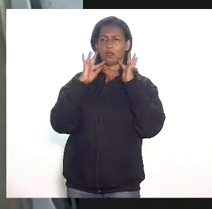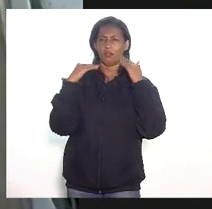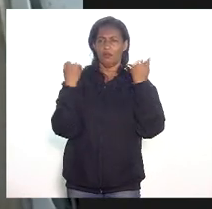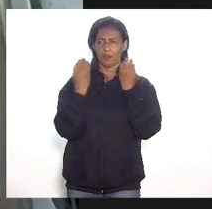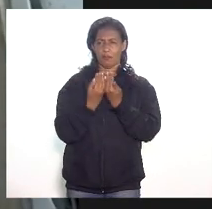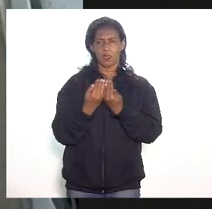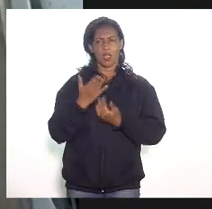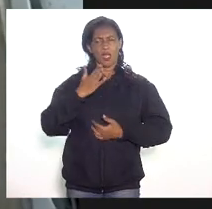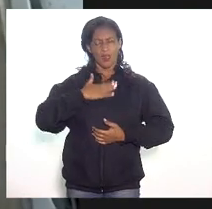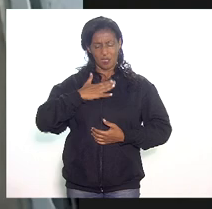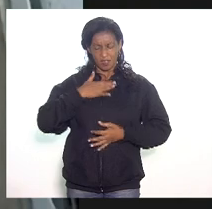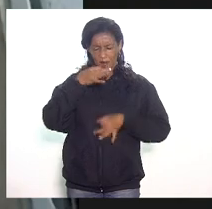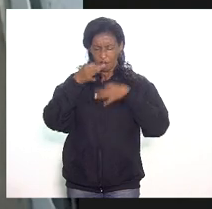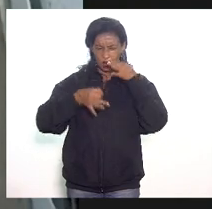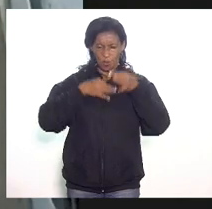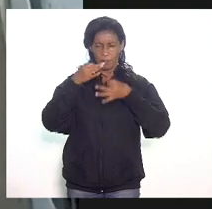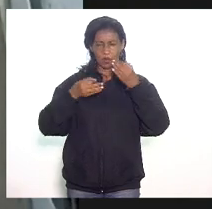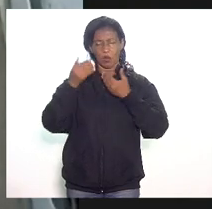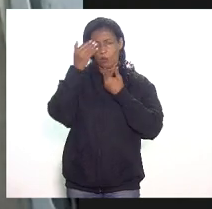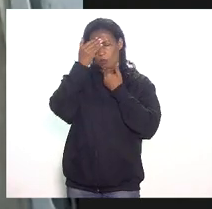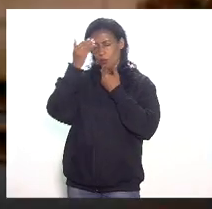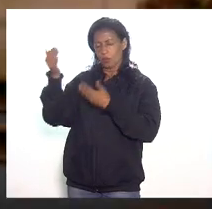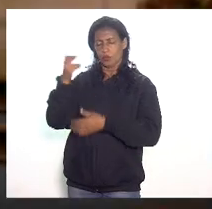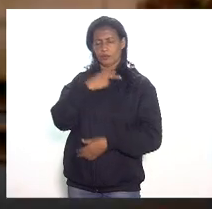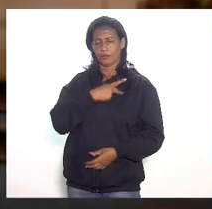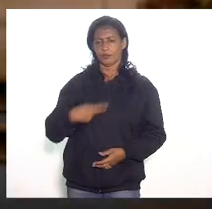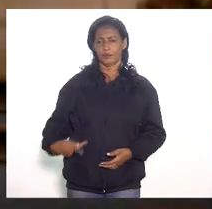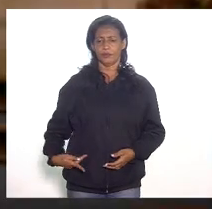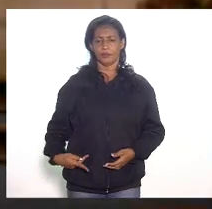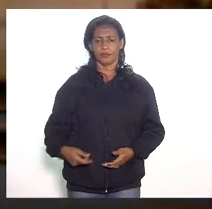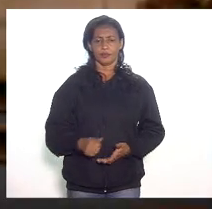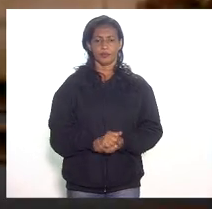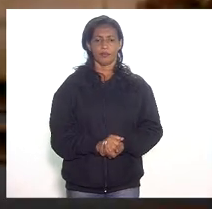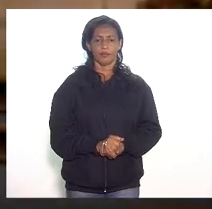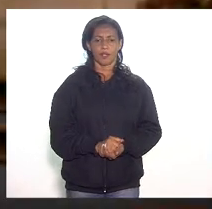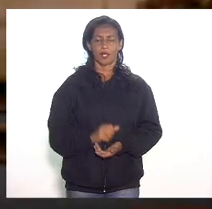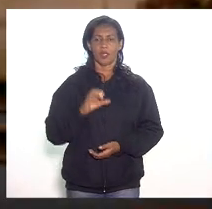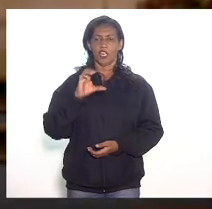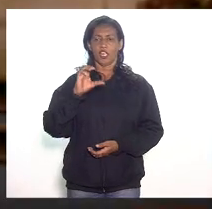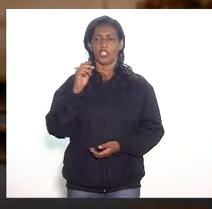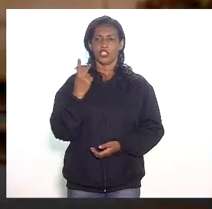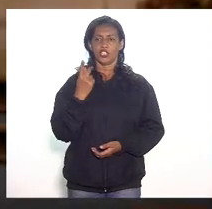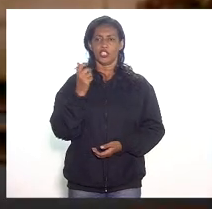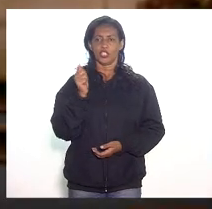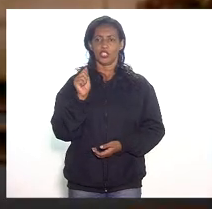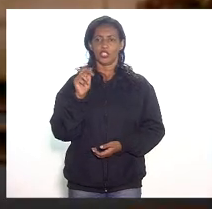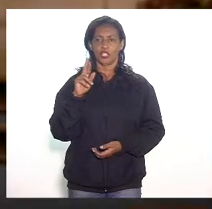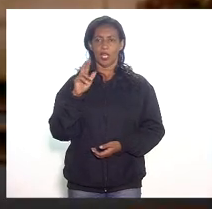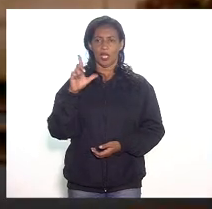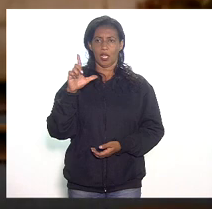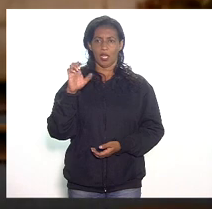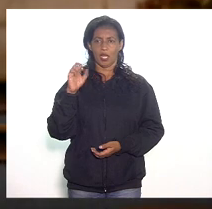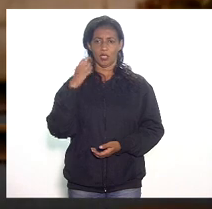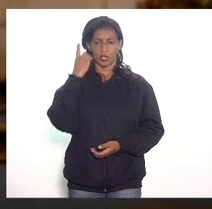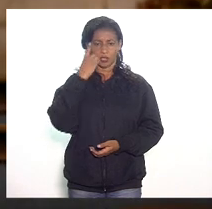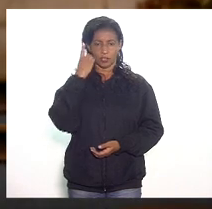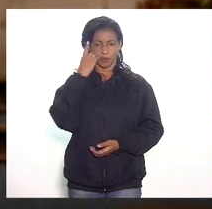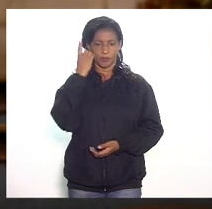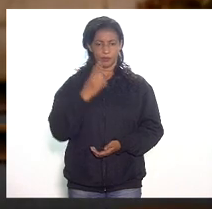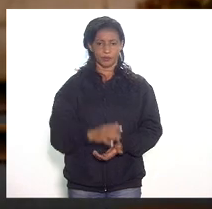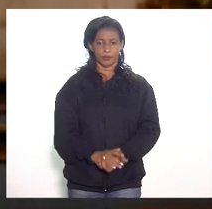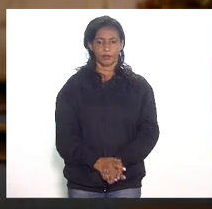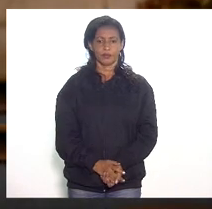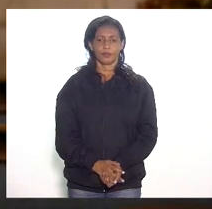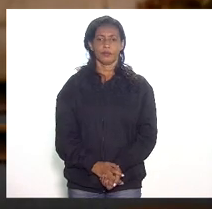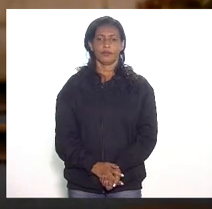Era essas as minhas considerações. Muito obrigado, deputado André Ciliano. Obrigado, Charles, para terminar um minuto, Charles. Deputado Charles Batista.